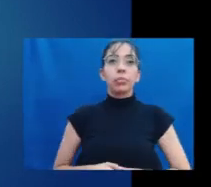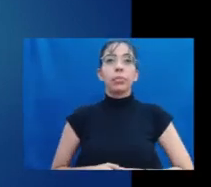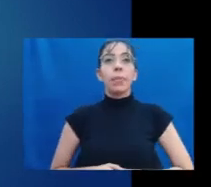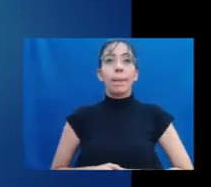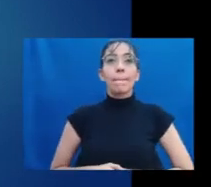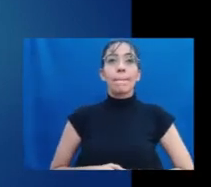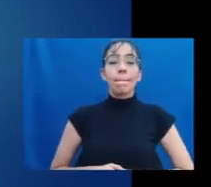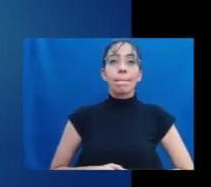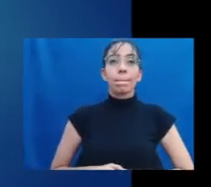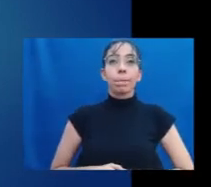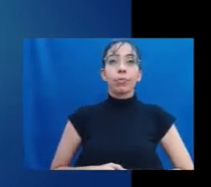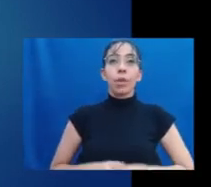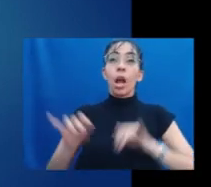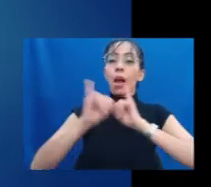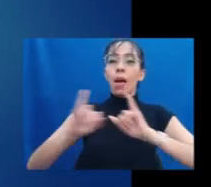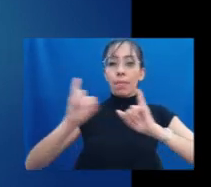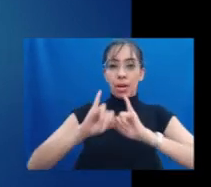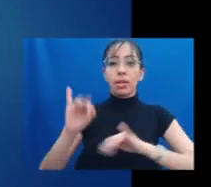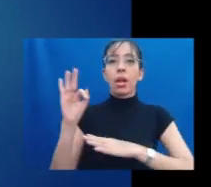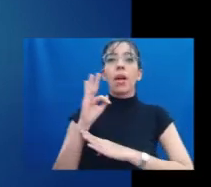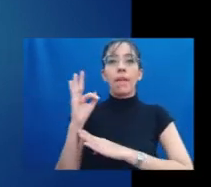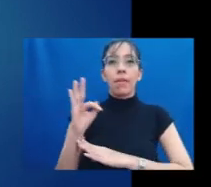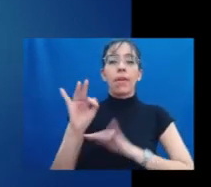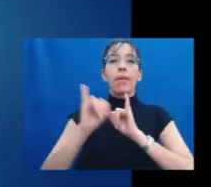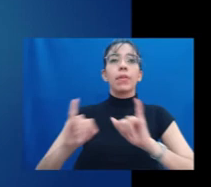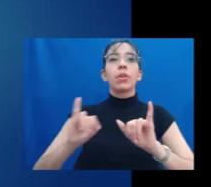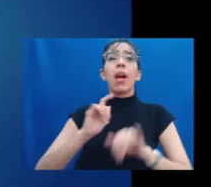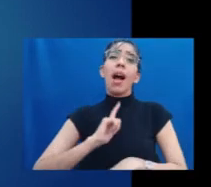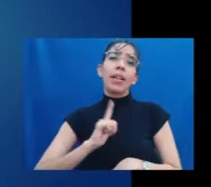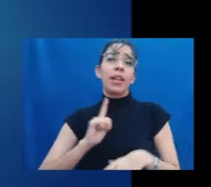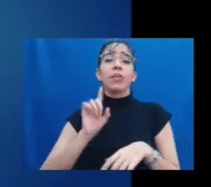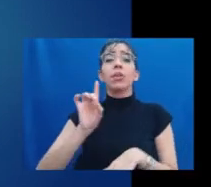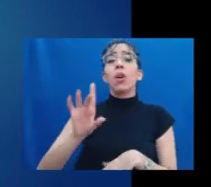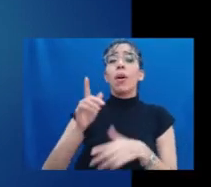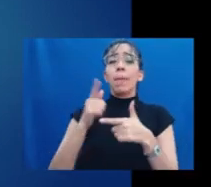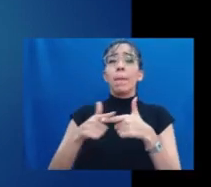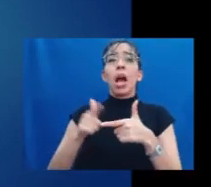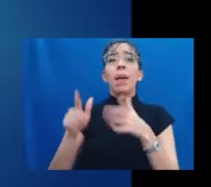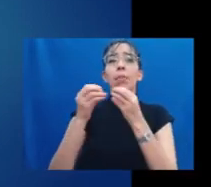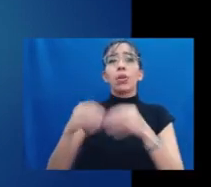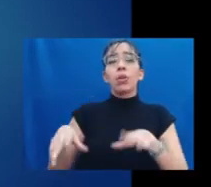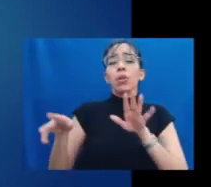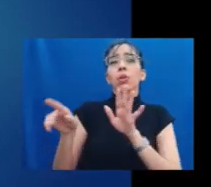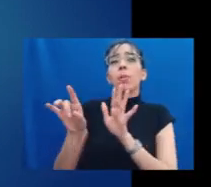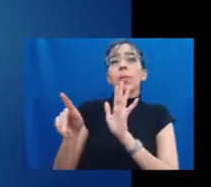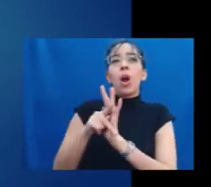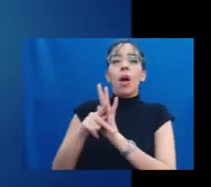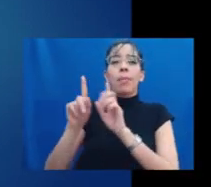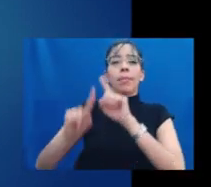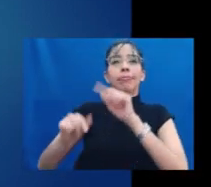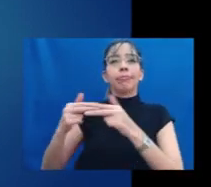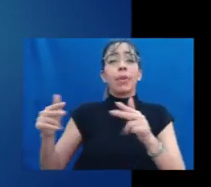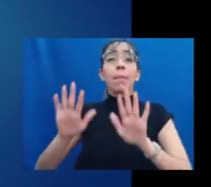identificada. Em nota, a assessoria de imprensa da Faculdade Maurício de Nassau informou que houve apenas danos materiais, né, e que